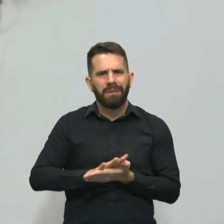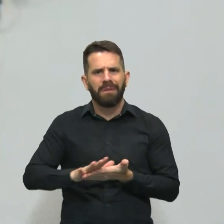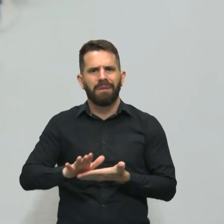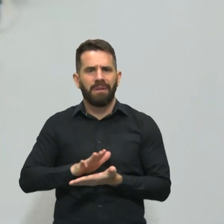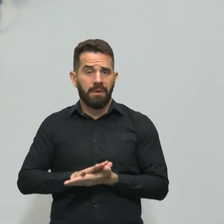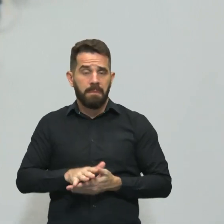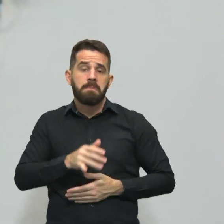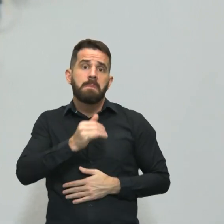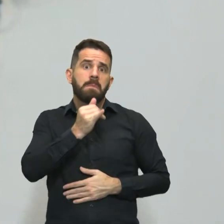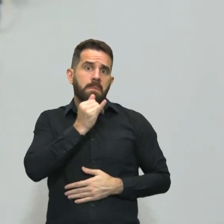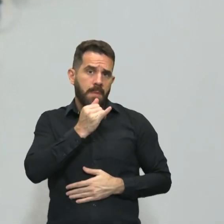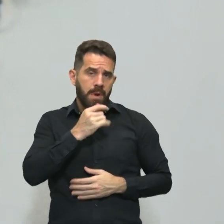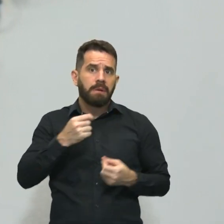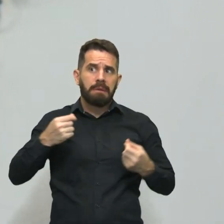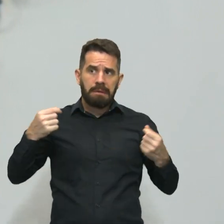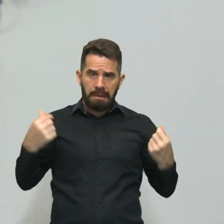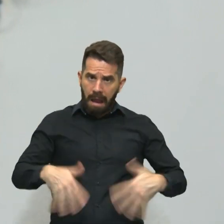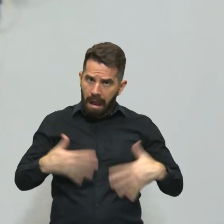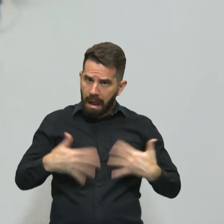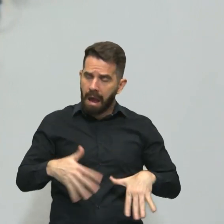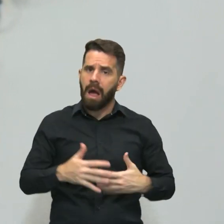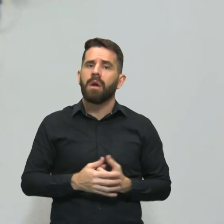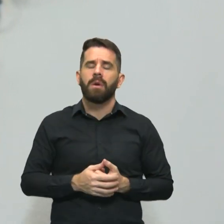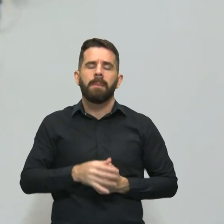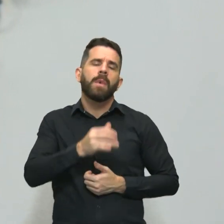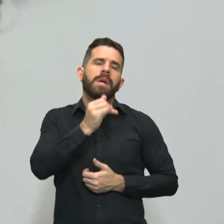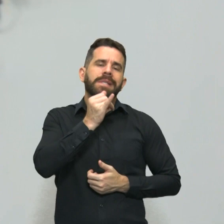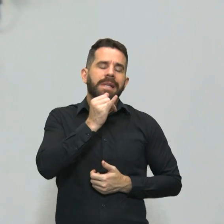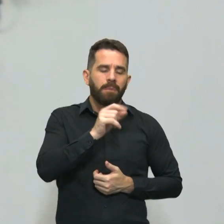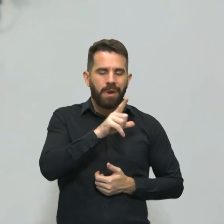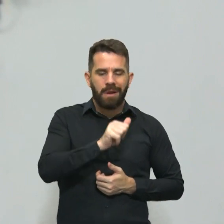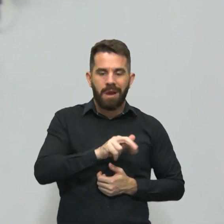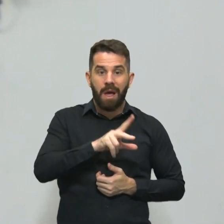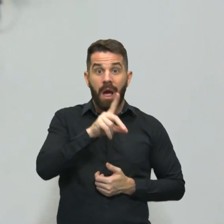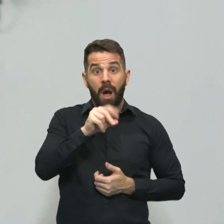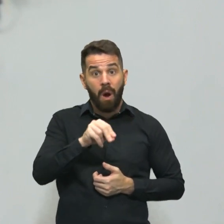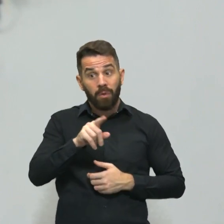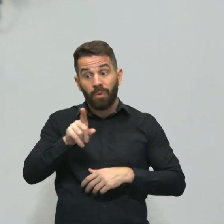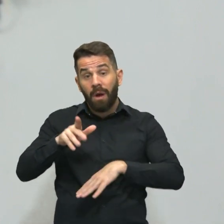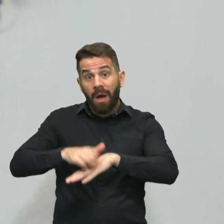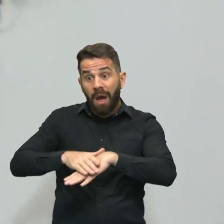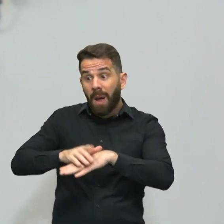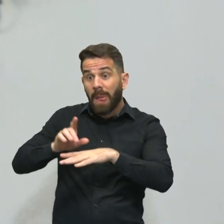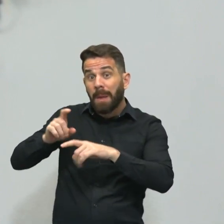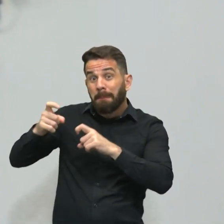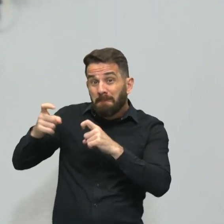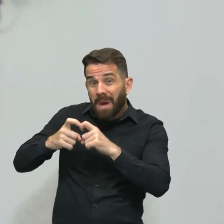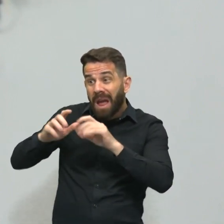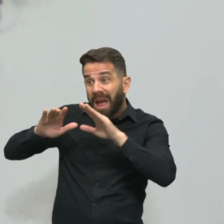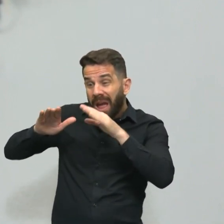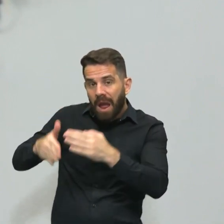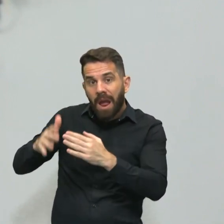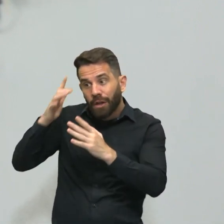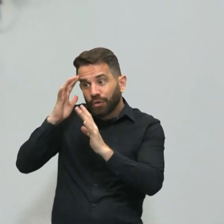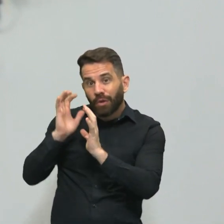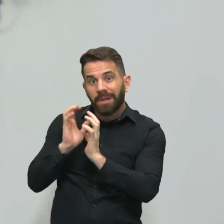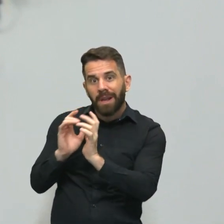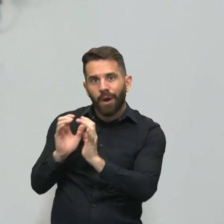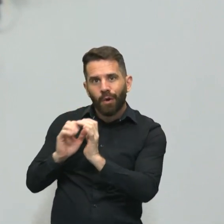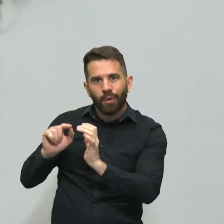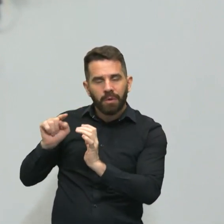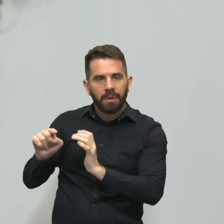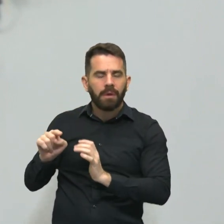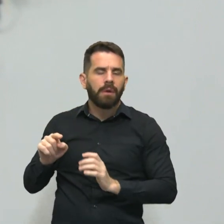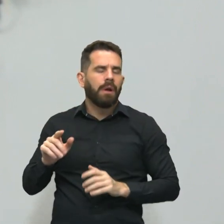exemplo, no meu caso, o laudo é apenas renovado com o neurologista. A não ser que eu dê muita sorte de conseguir, através